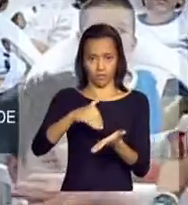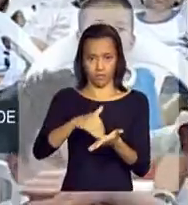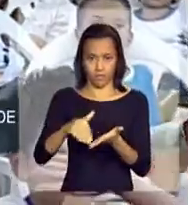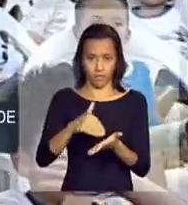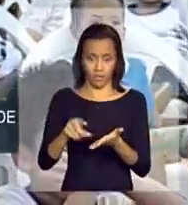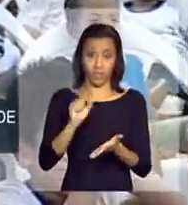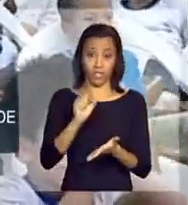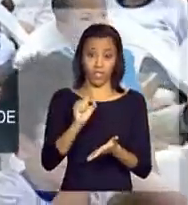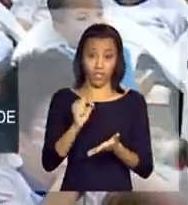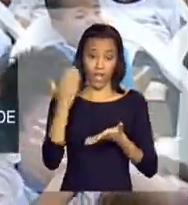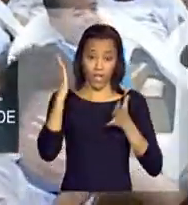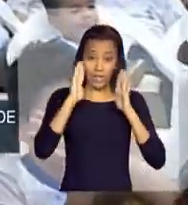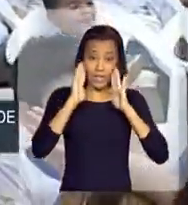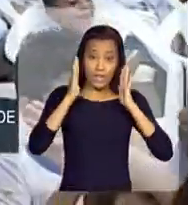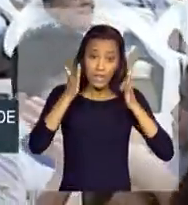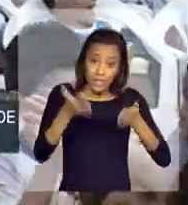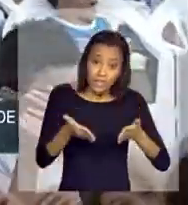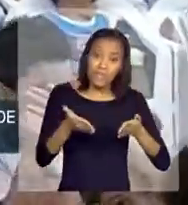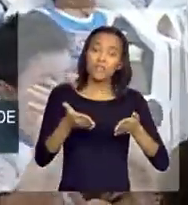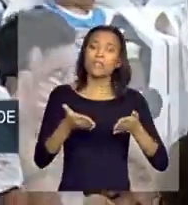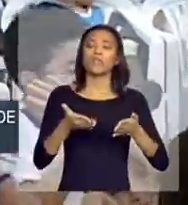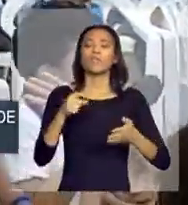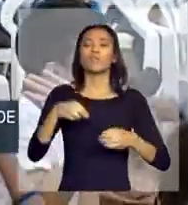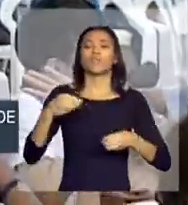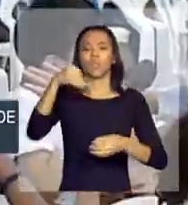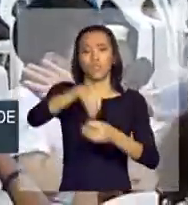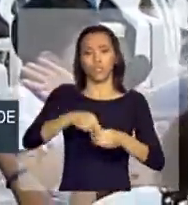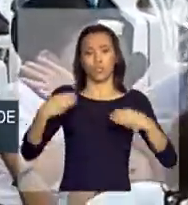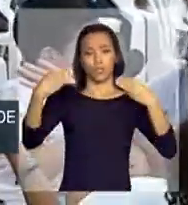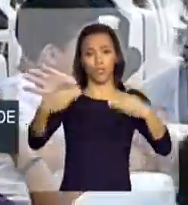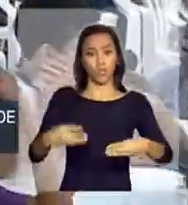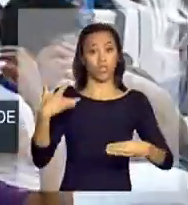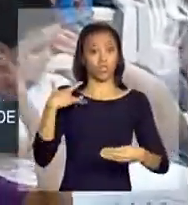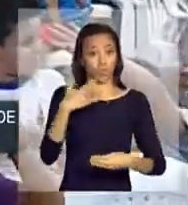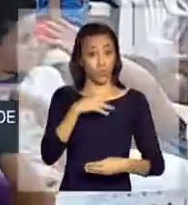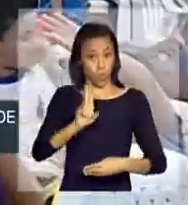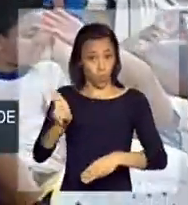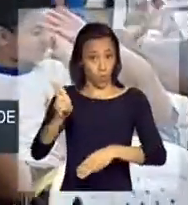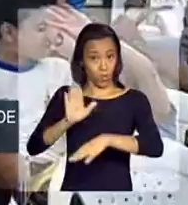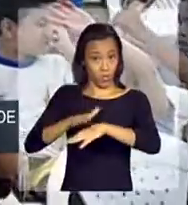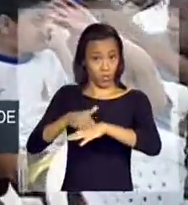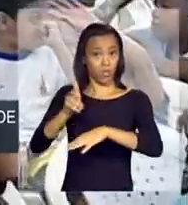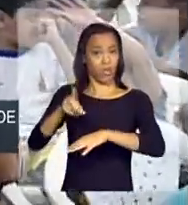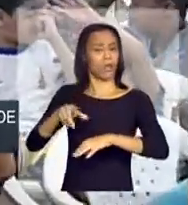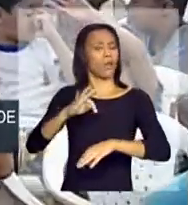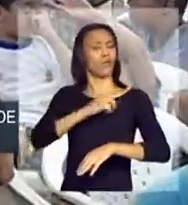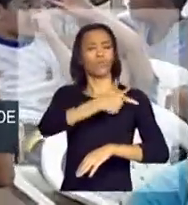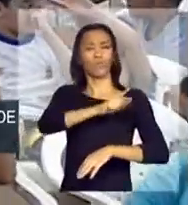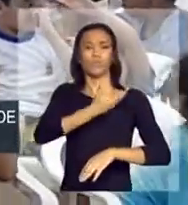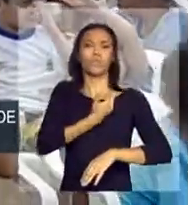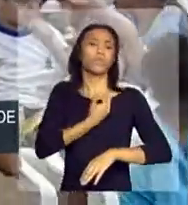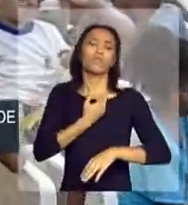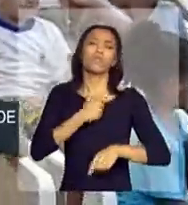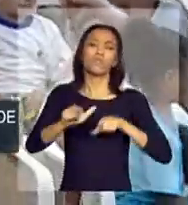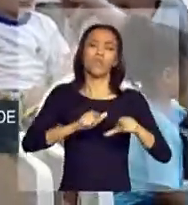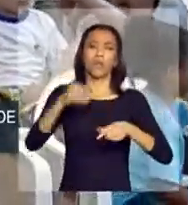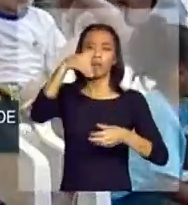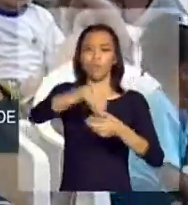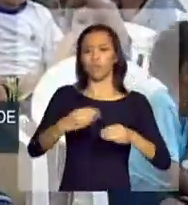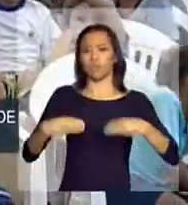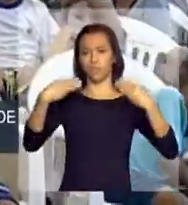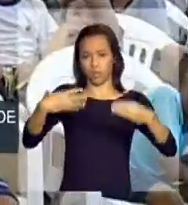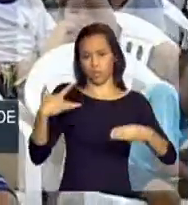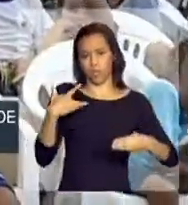de atenção à saúde do Ministério da Saúde nome dele completa todos os nossos companheiros do Ministério da Saúde